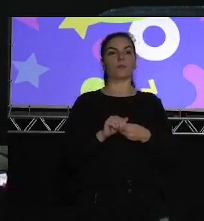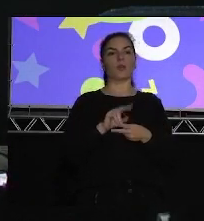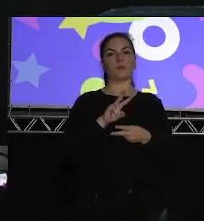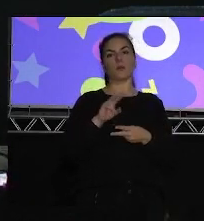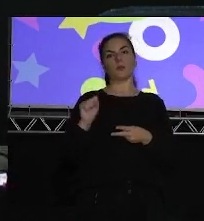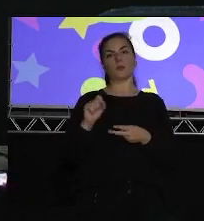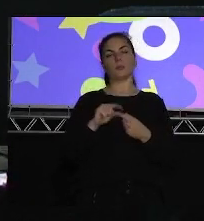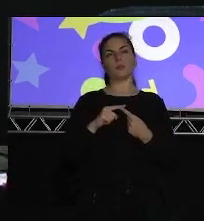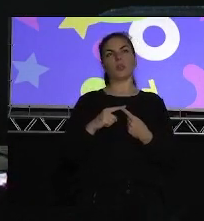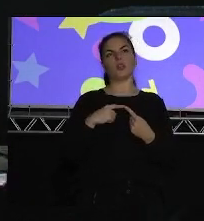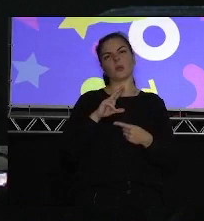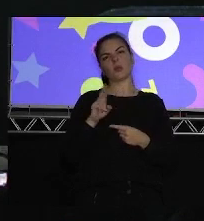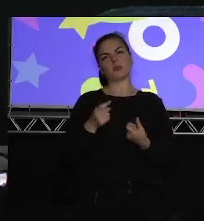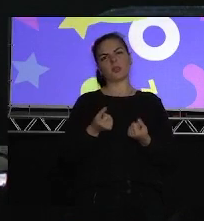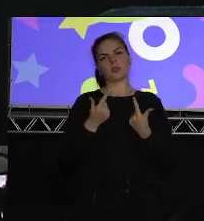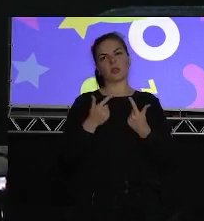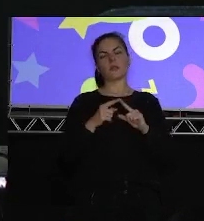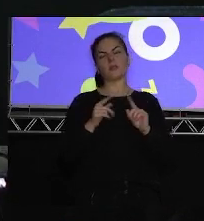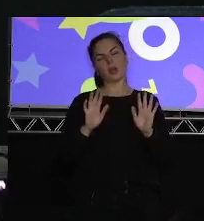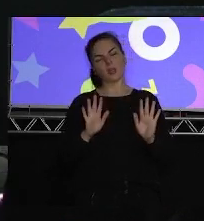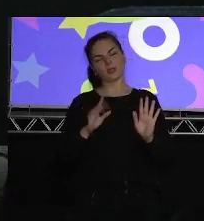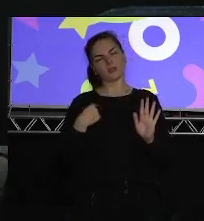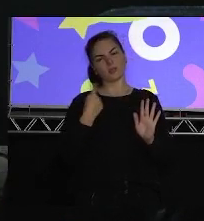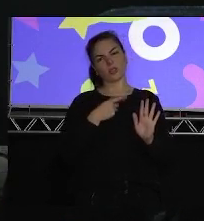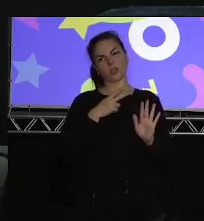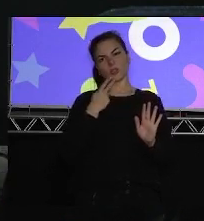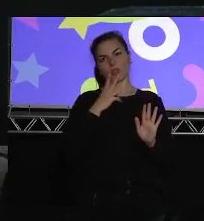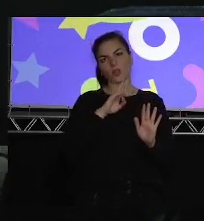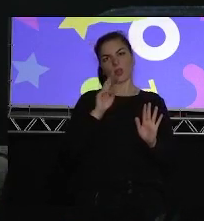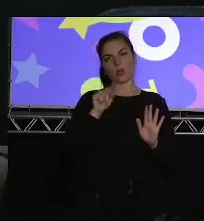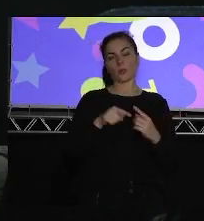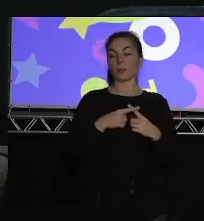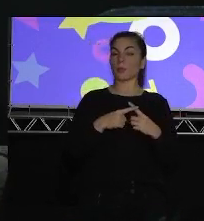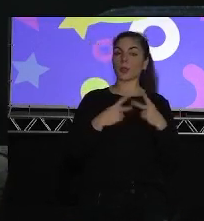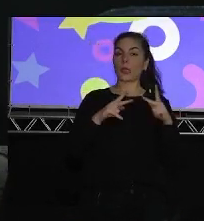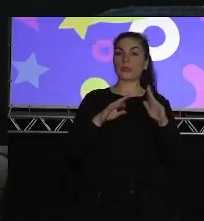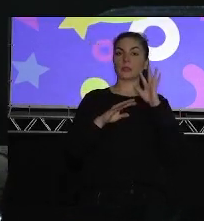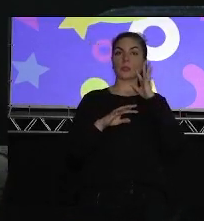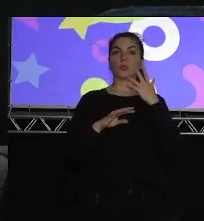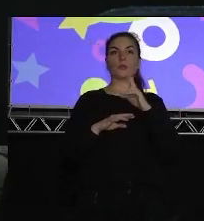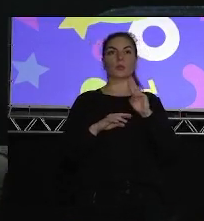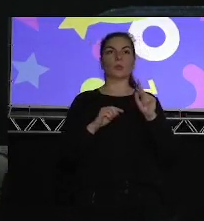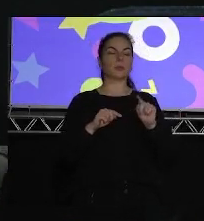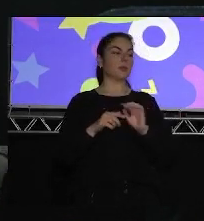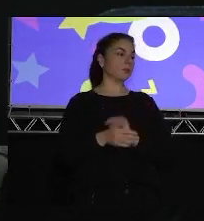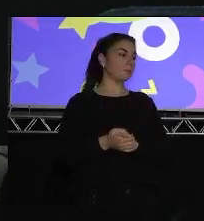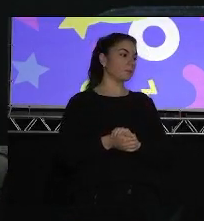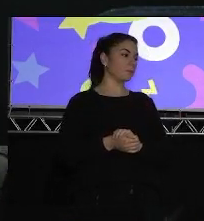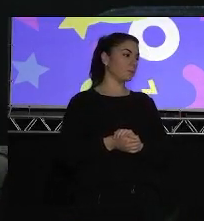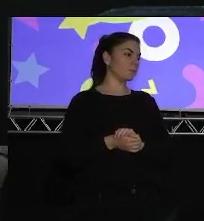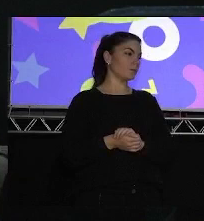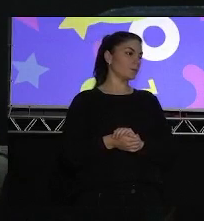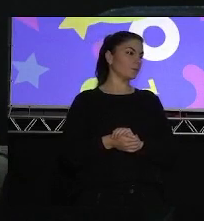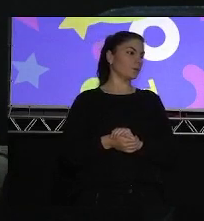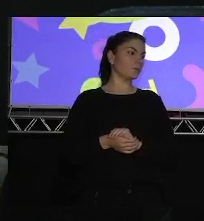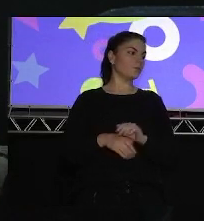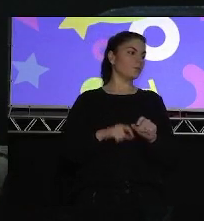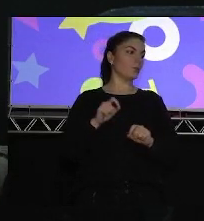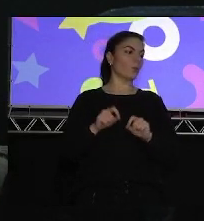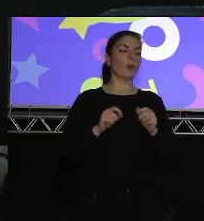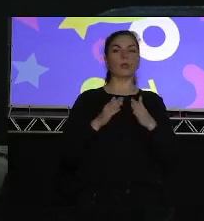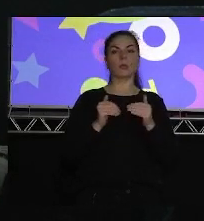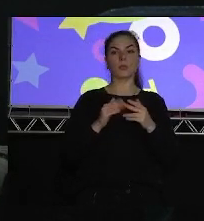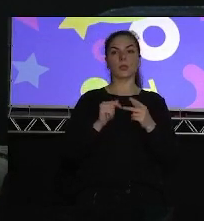nomes meio estranhos lá, mas a gente chamou assim lá, porque eles resolveram começar a chamar assim. Demandantes, canais